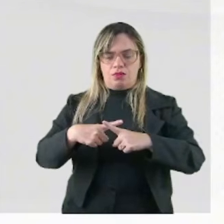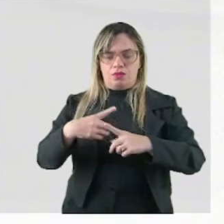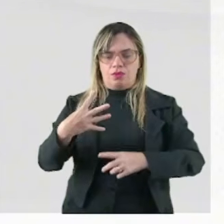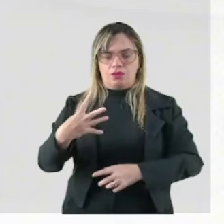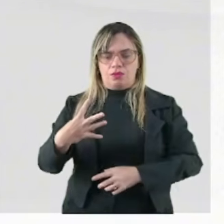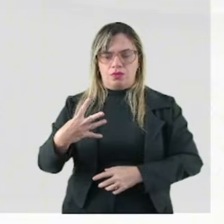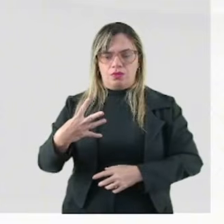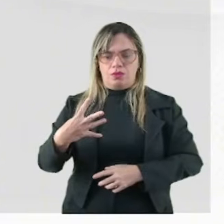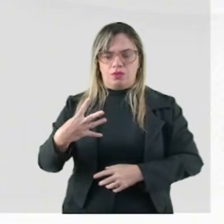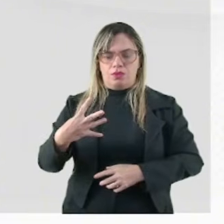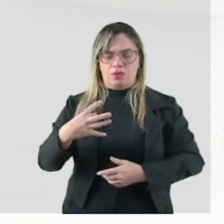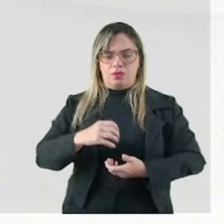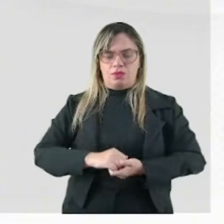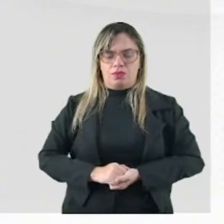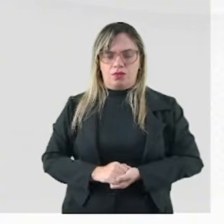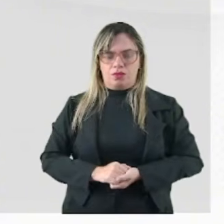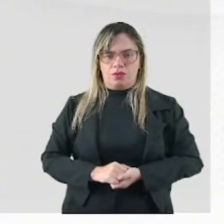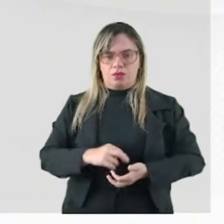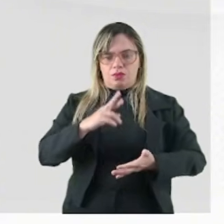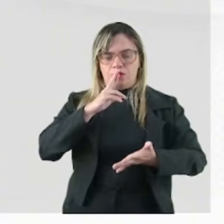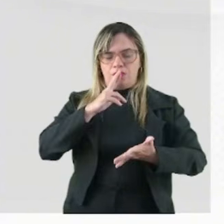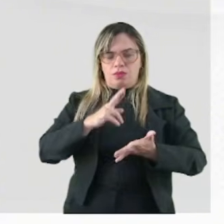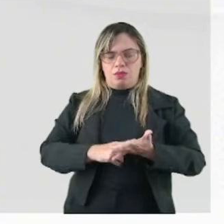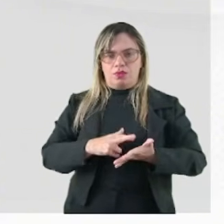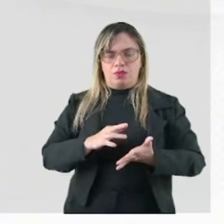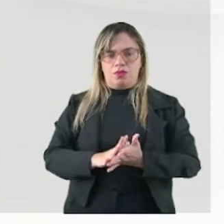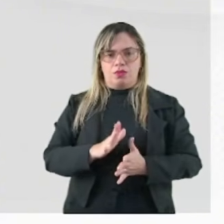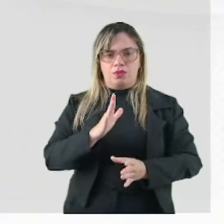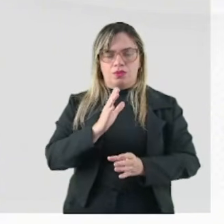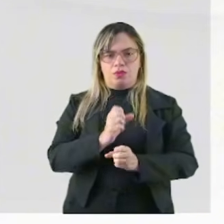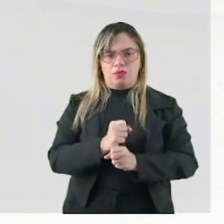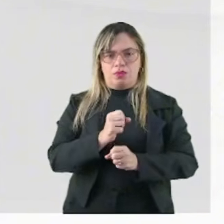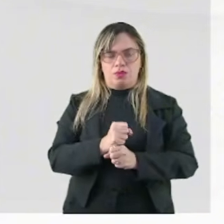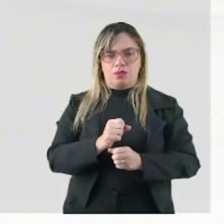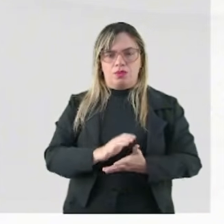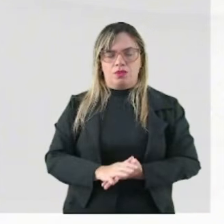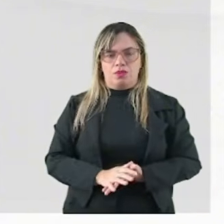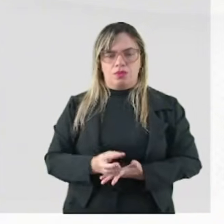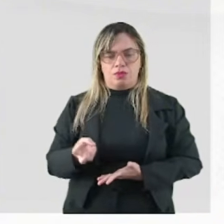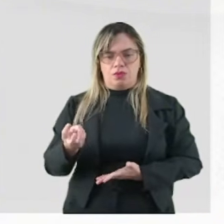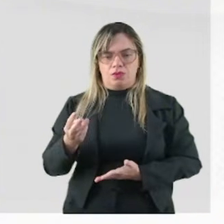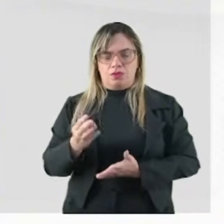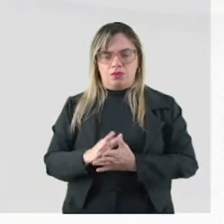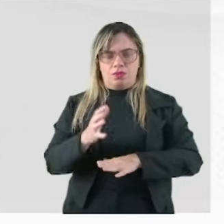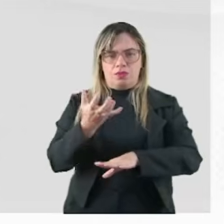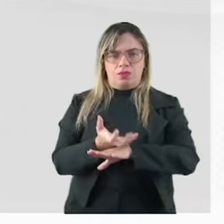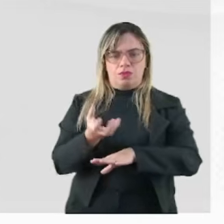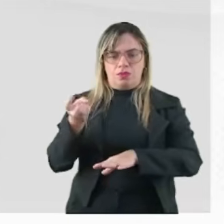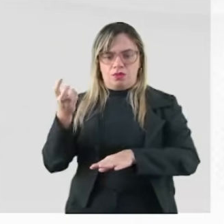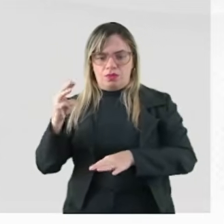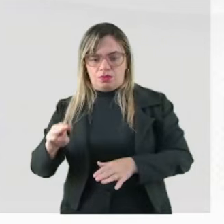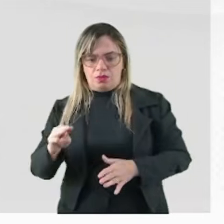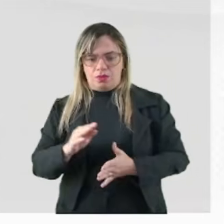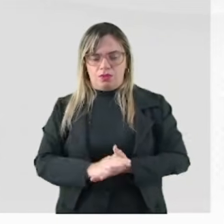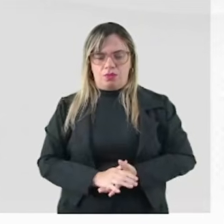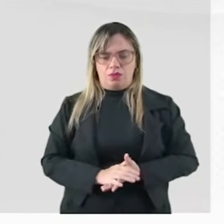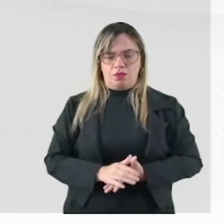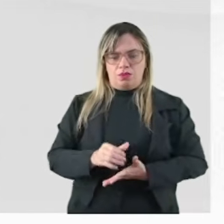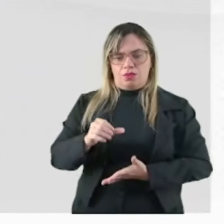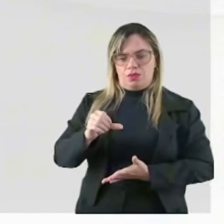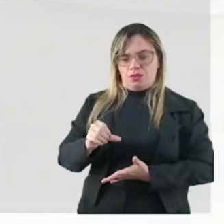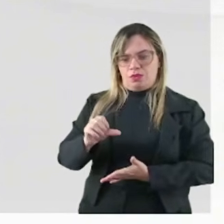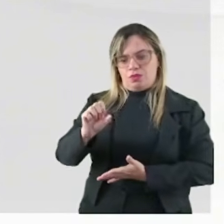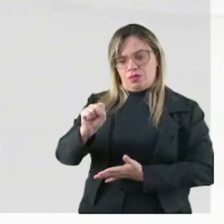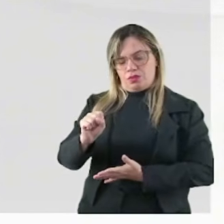4. Resolve essa matemática, nossa massa molar, turma, ó, 98 gramas por